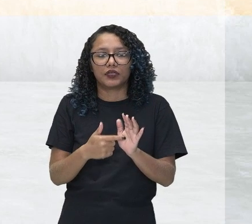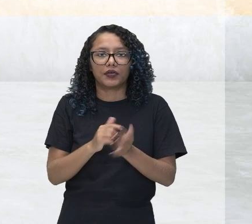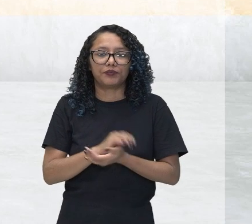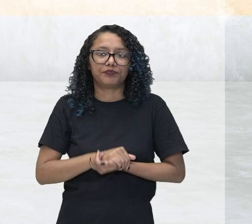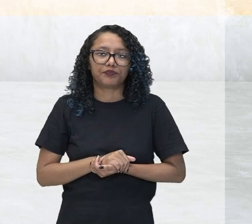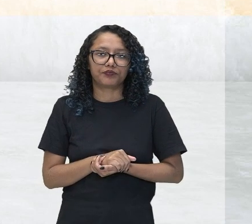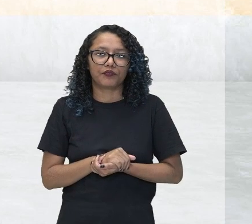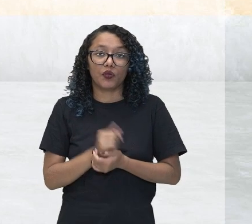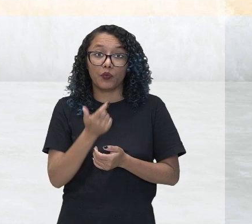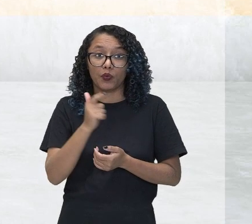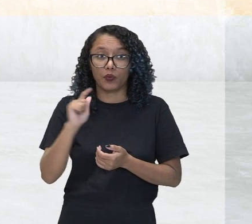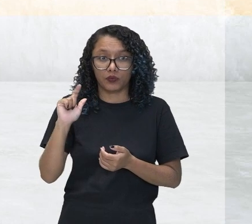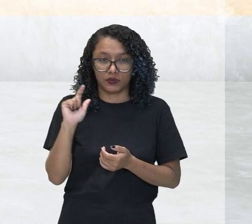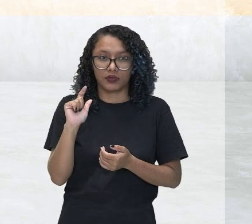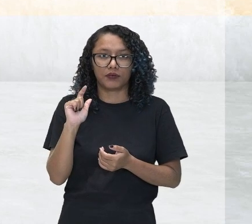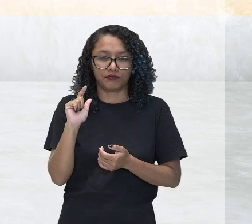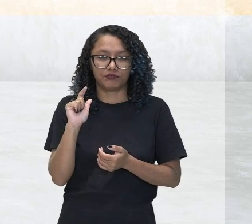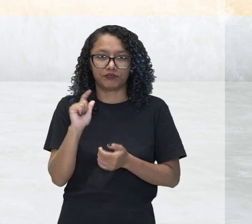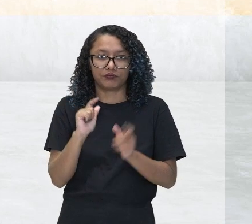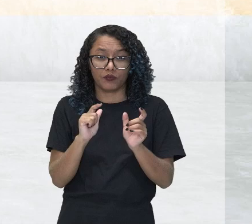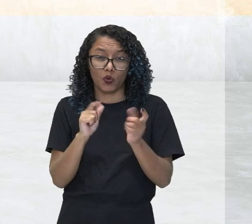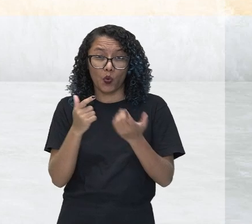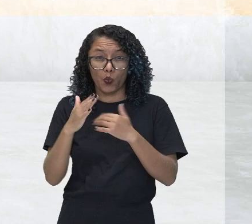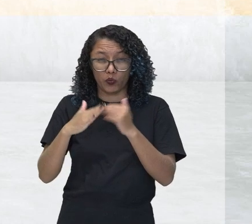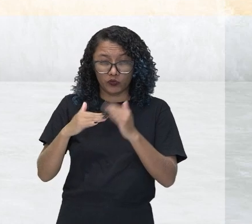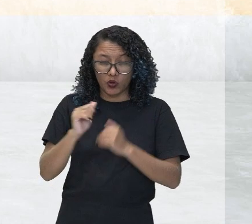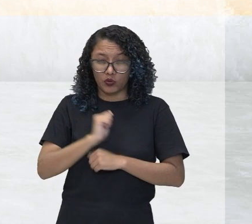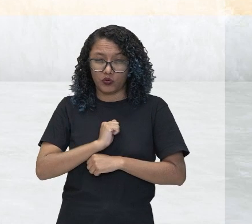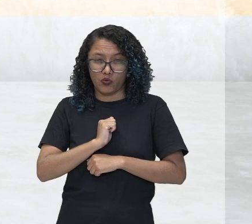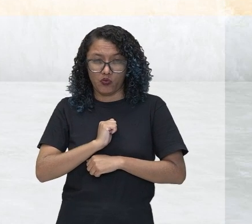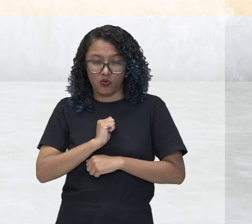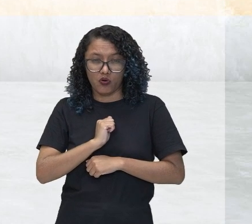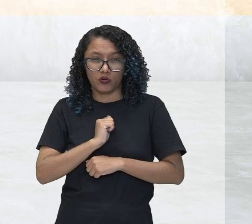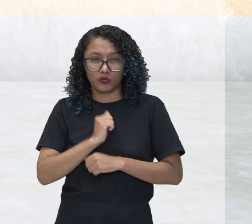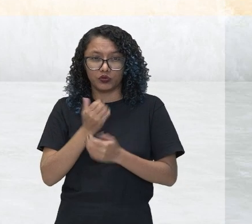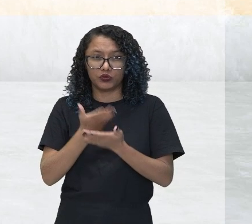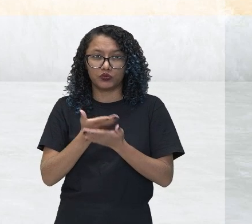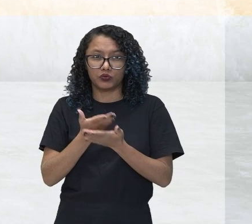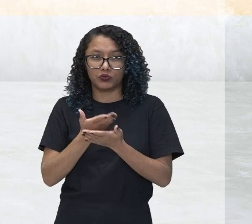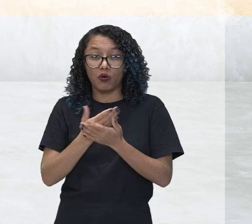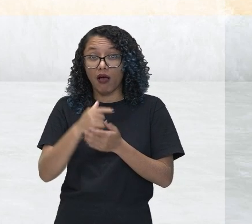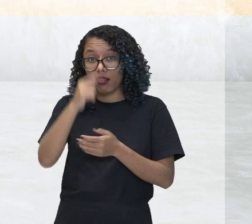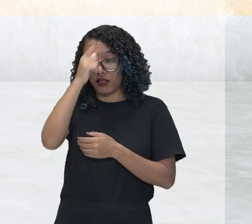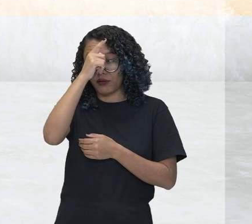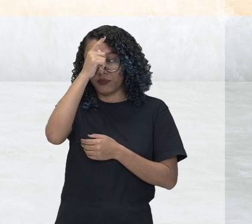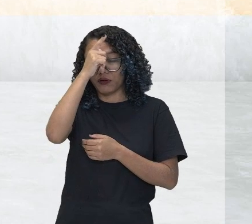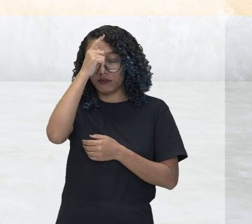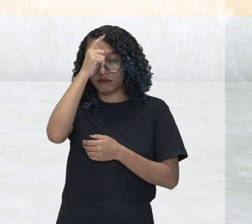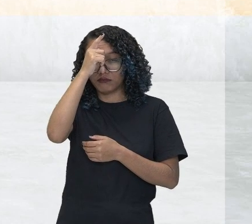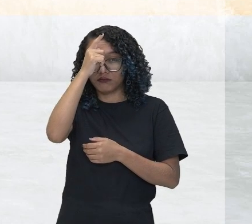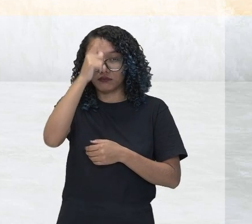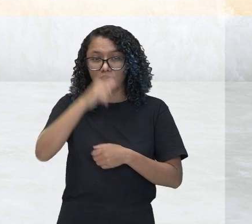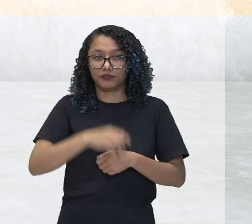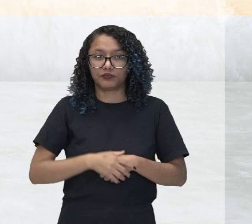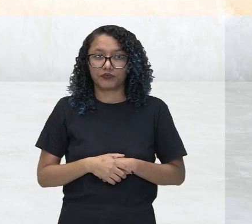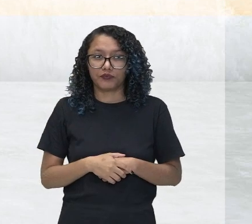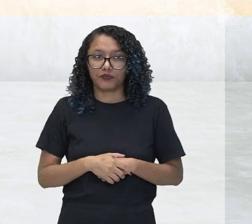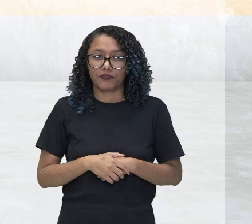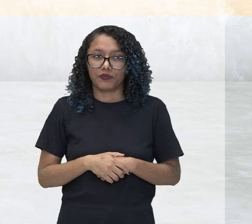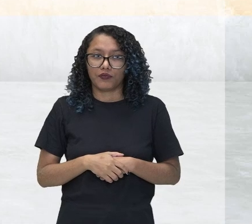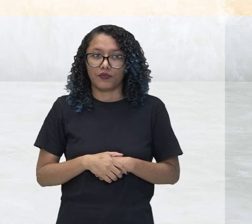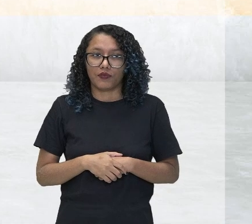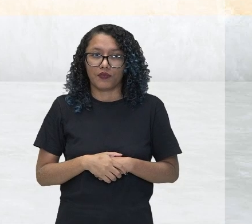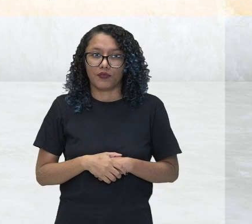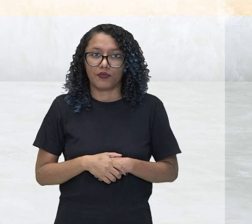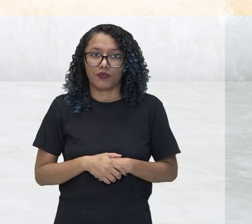né, que estudou muito isso, né, que é um antropólogo alemão, inclusive, que ele vai dizer o seguinte, ele vai usar a